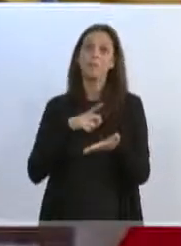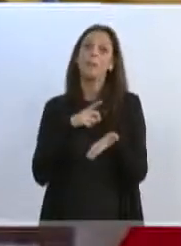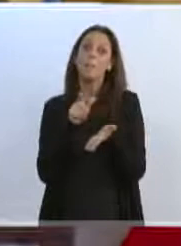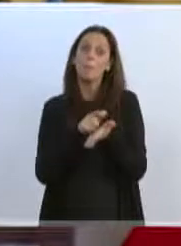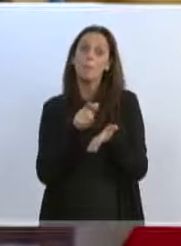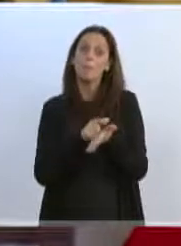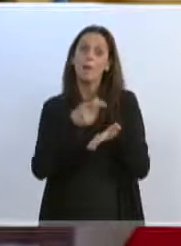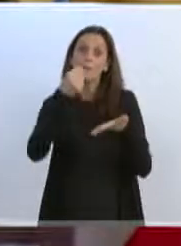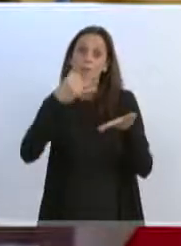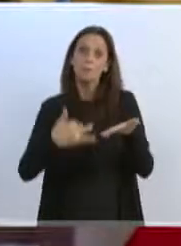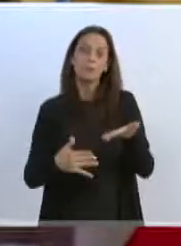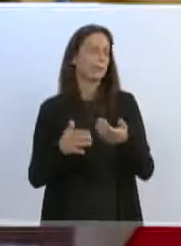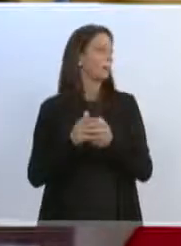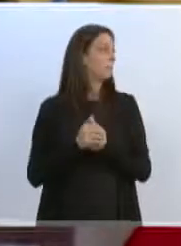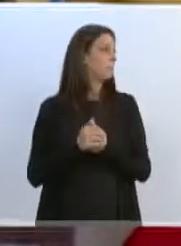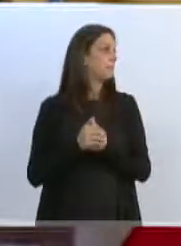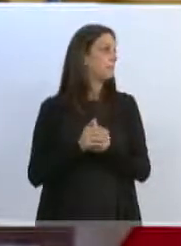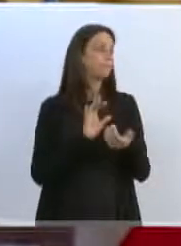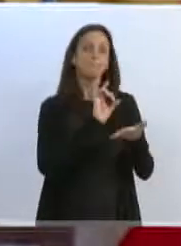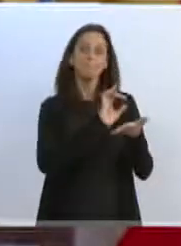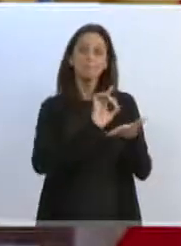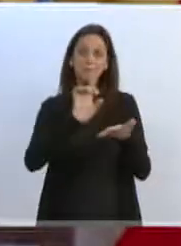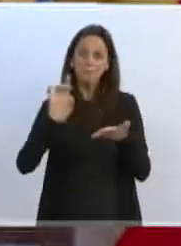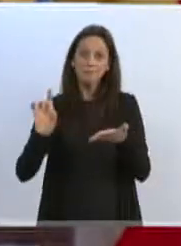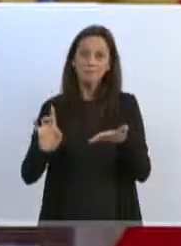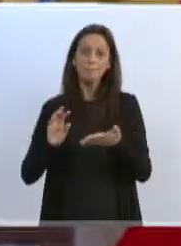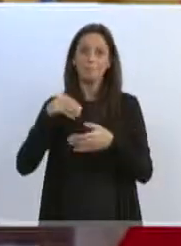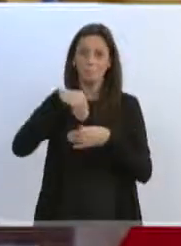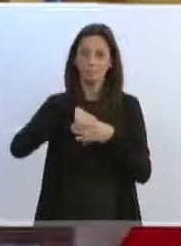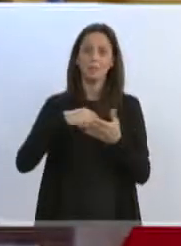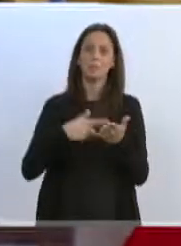em cada exemplar desse esquecido